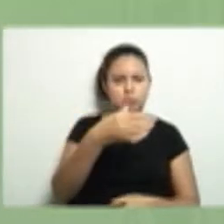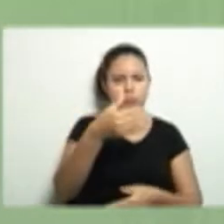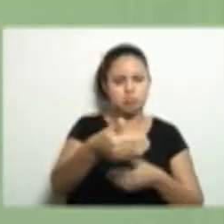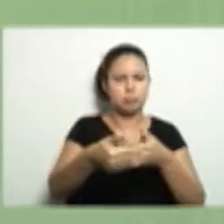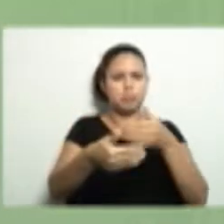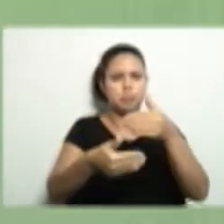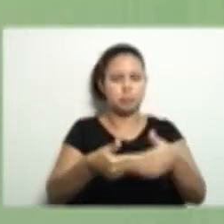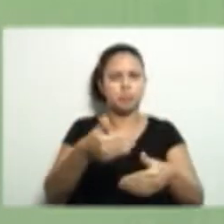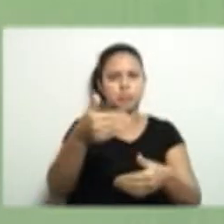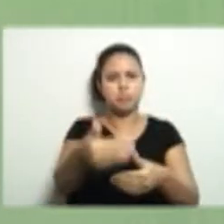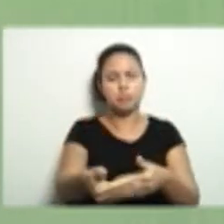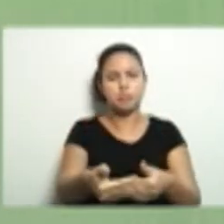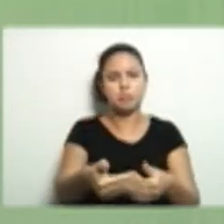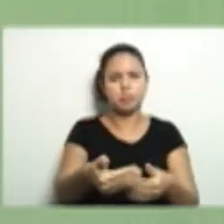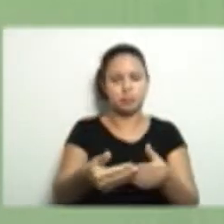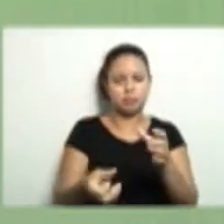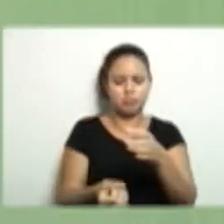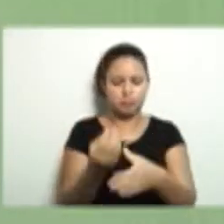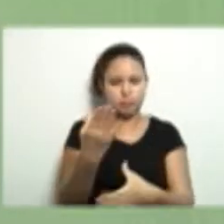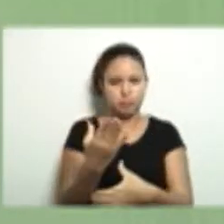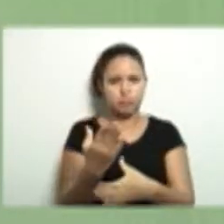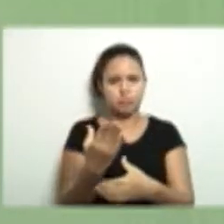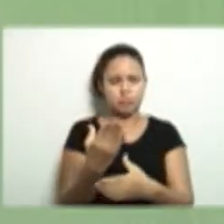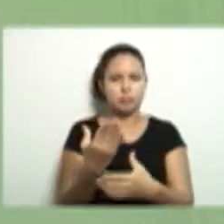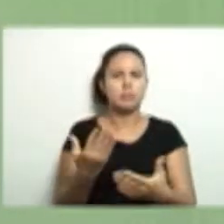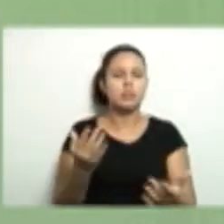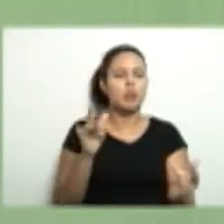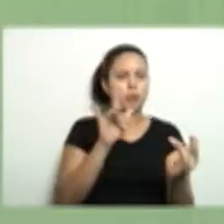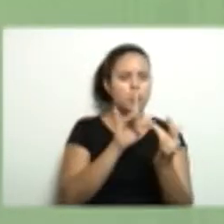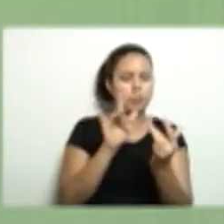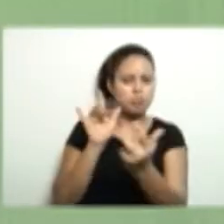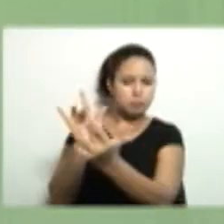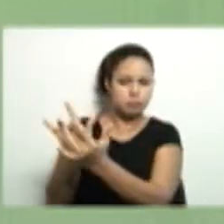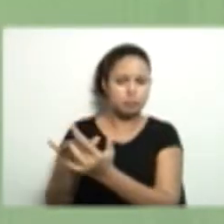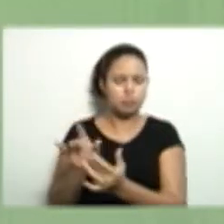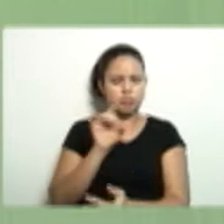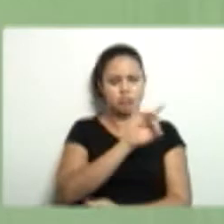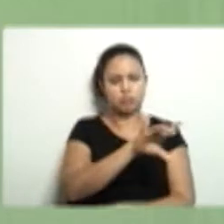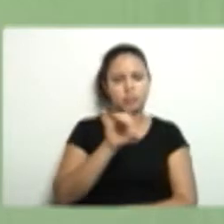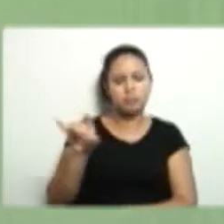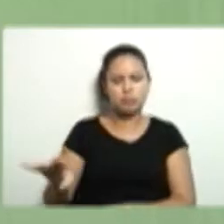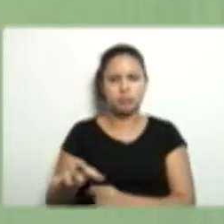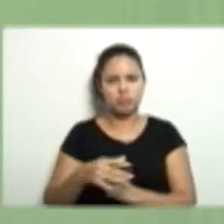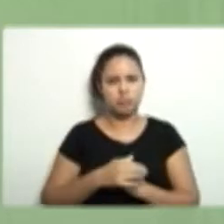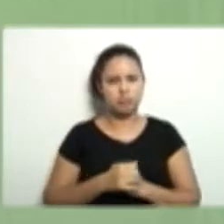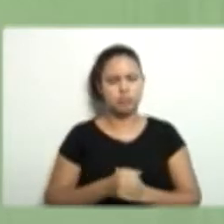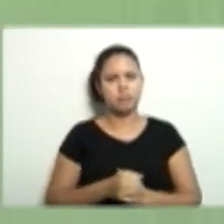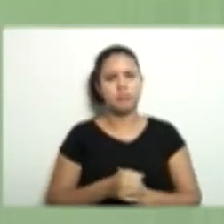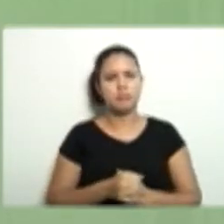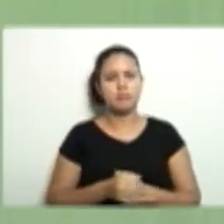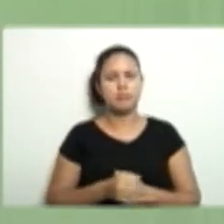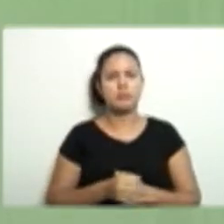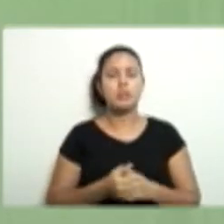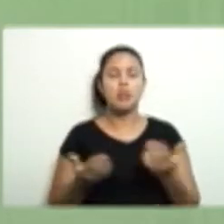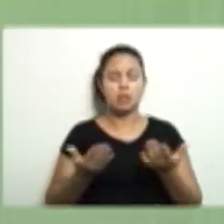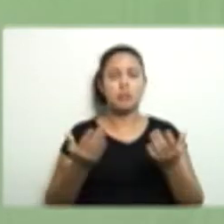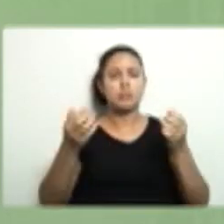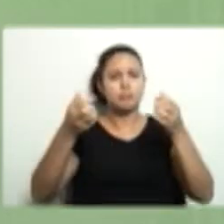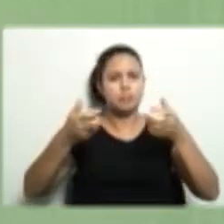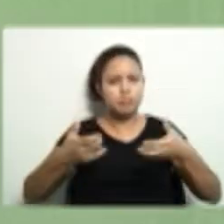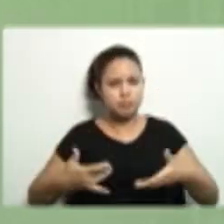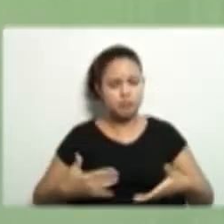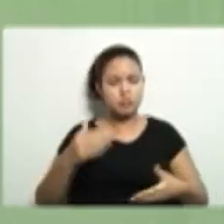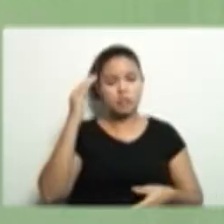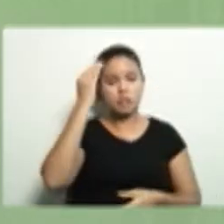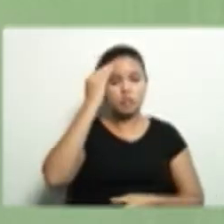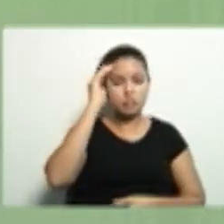tipo produtivo adequado. Que é a discussão que a gente tem feito aqui agora a respeito de compreender o tipo produtivo para